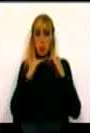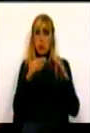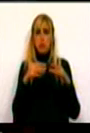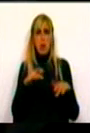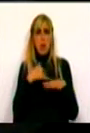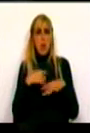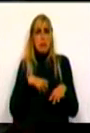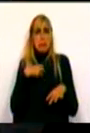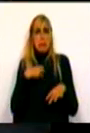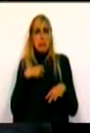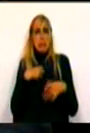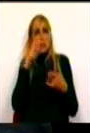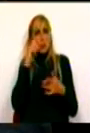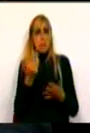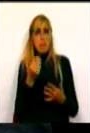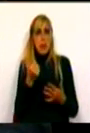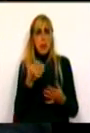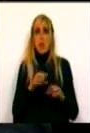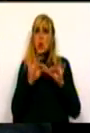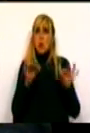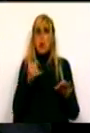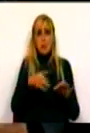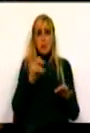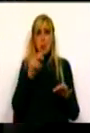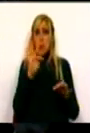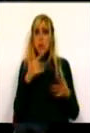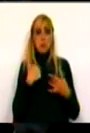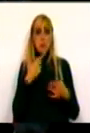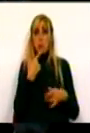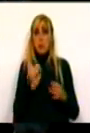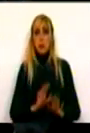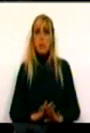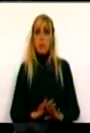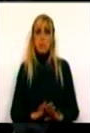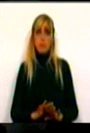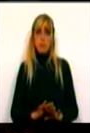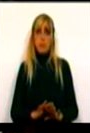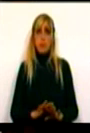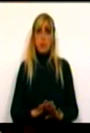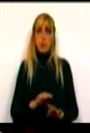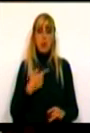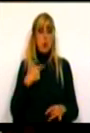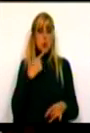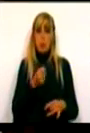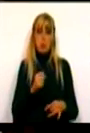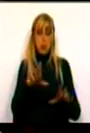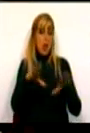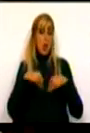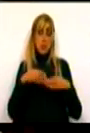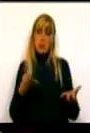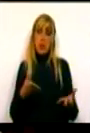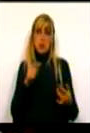sensação de insegurança igual aqui quando estava em 4 no time e eu não posso aceitar que